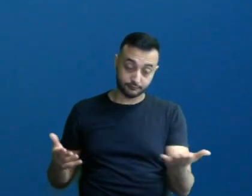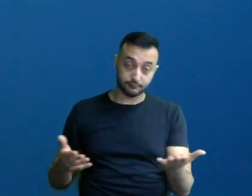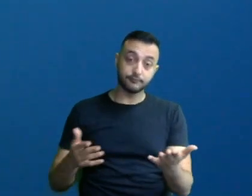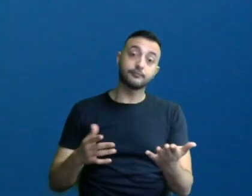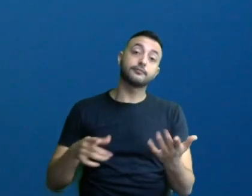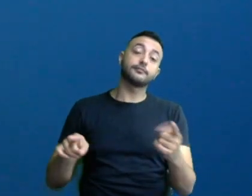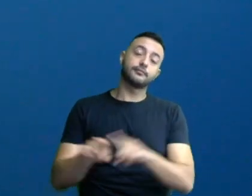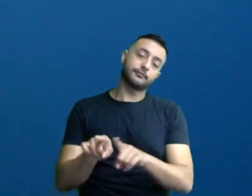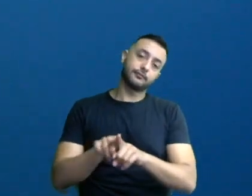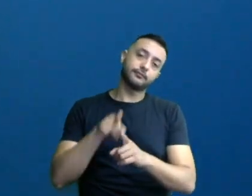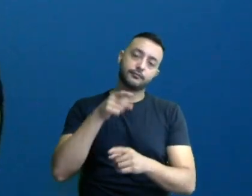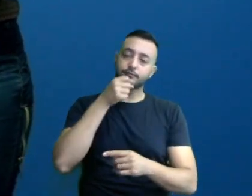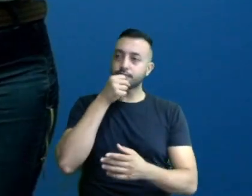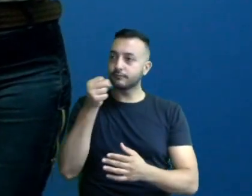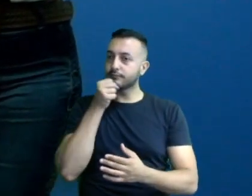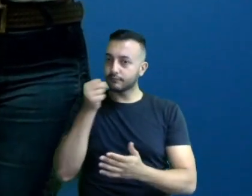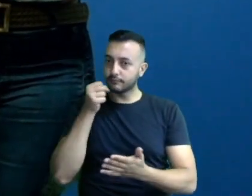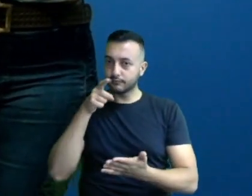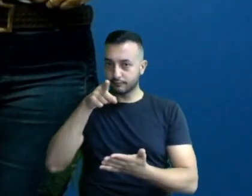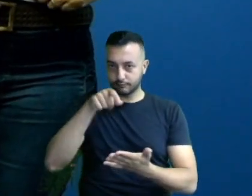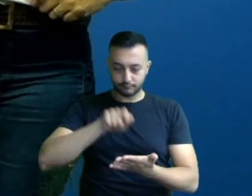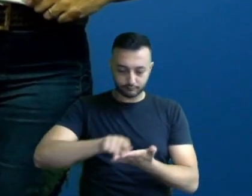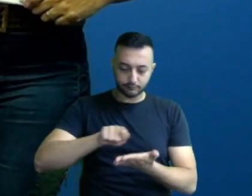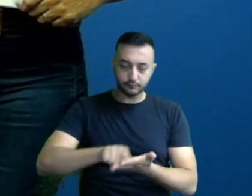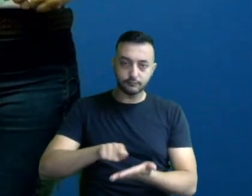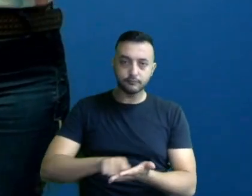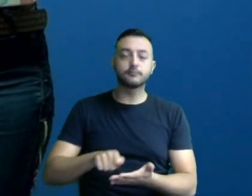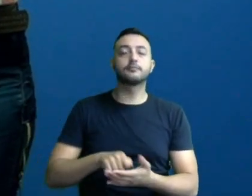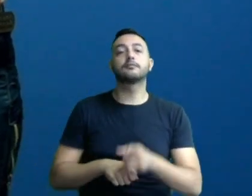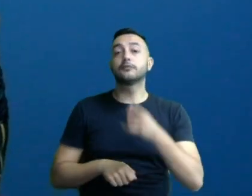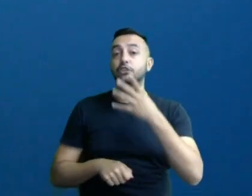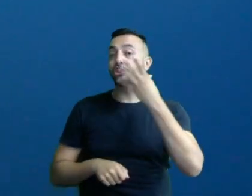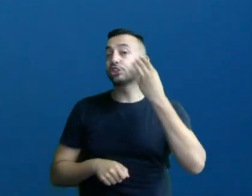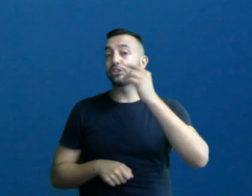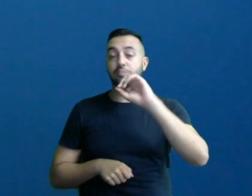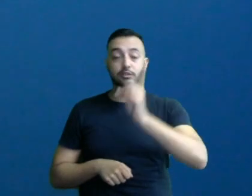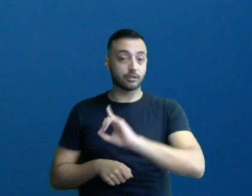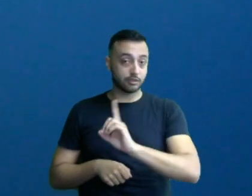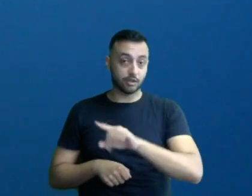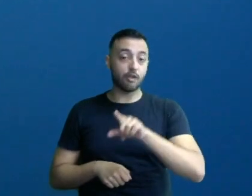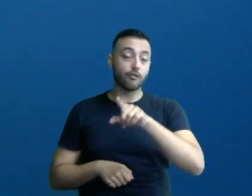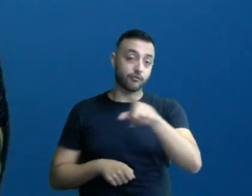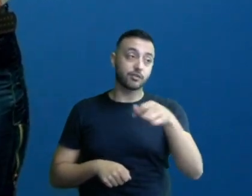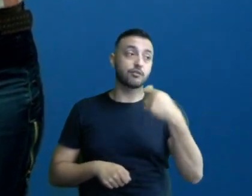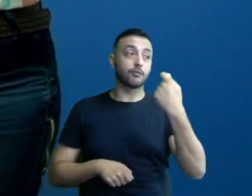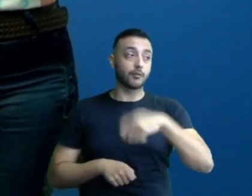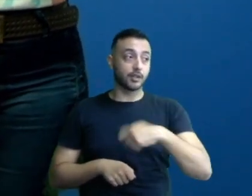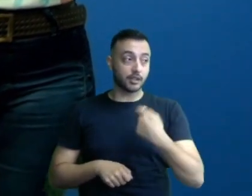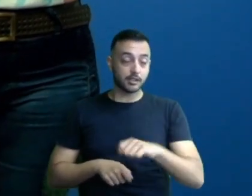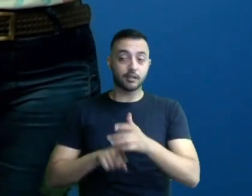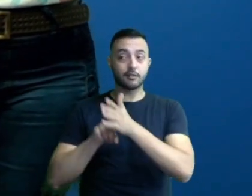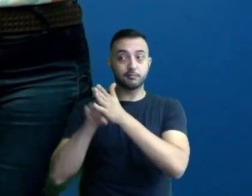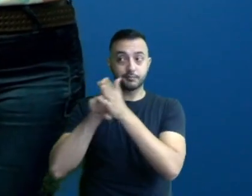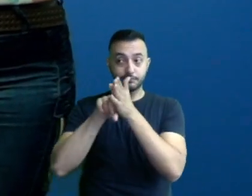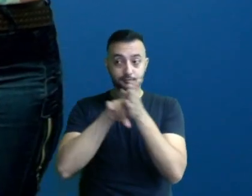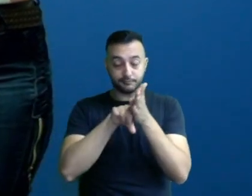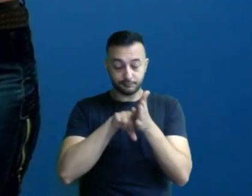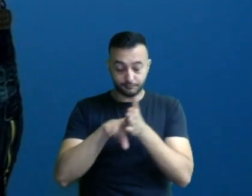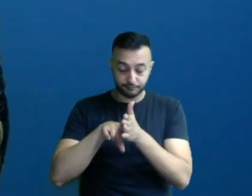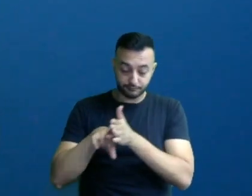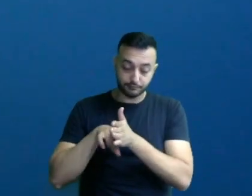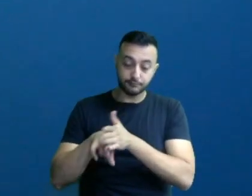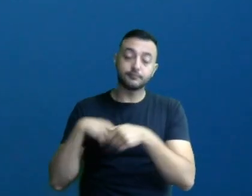produzir uma reportagem também, tá certo? Não esquecendo aí que vocês vão precisar